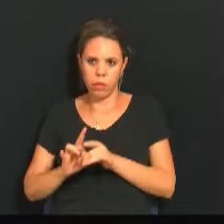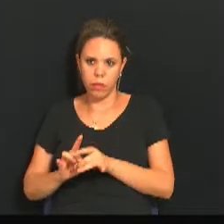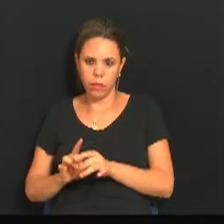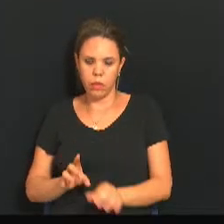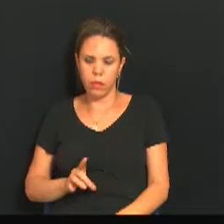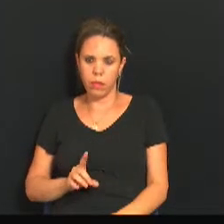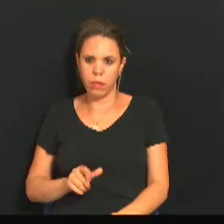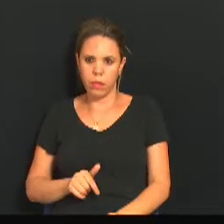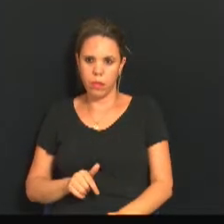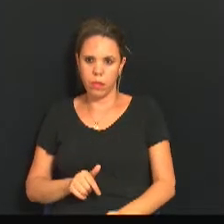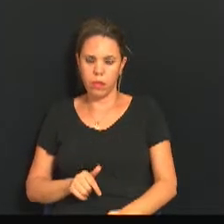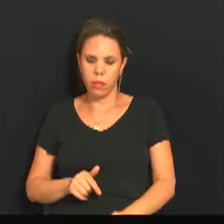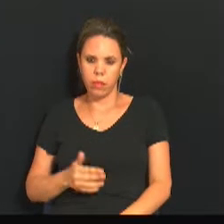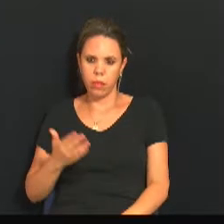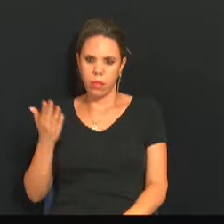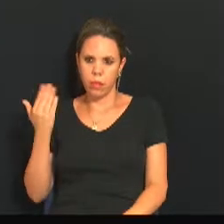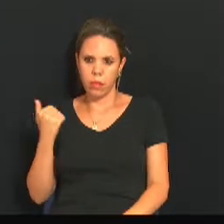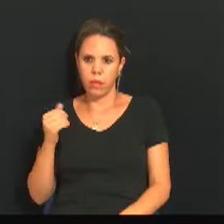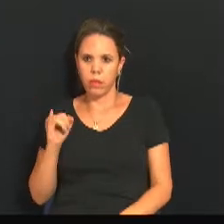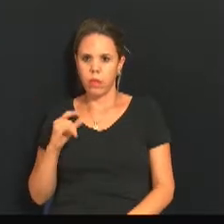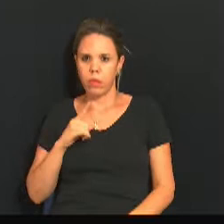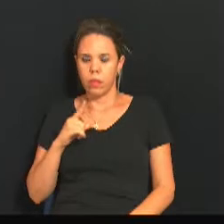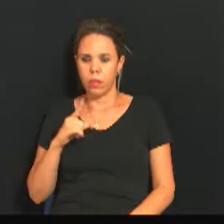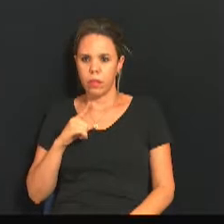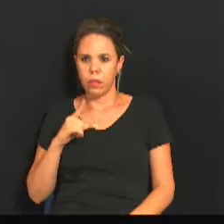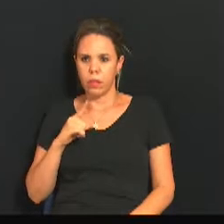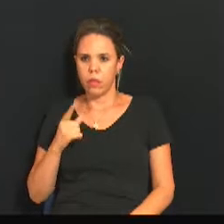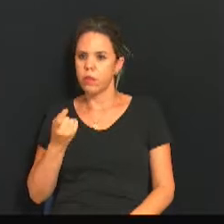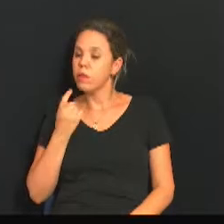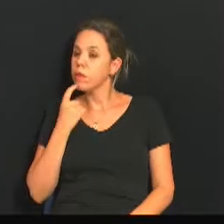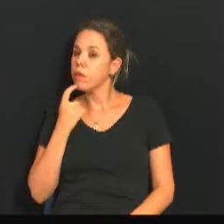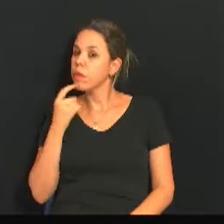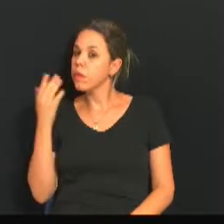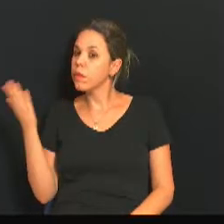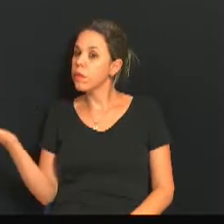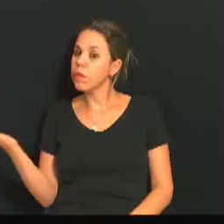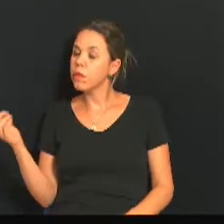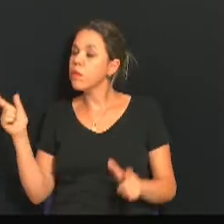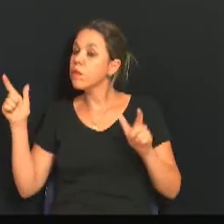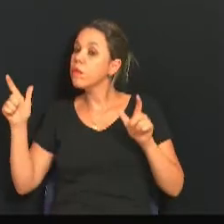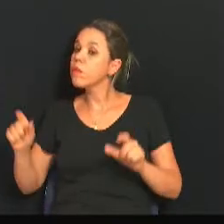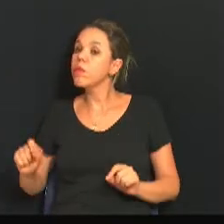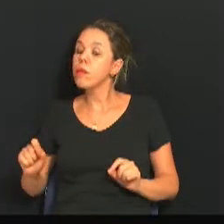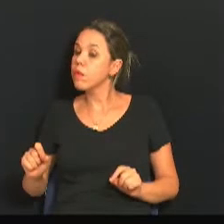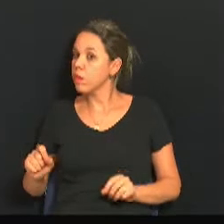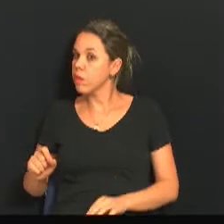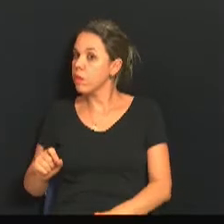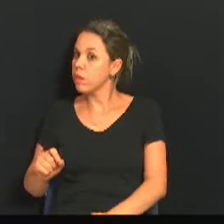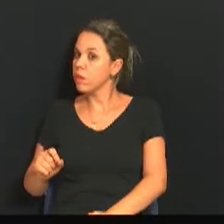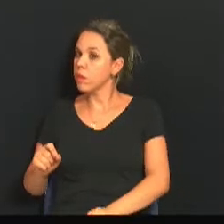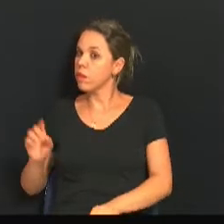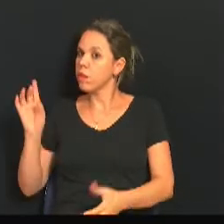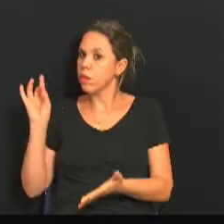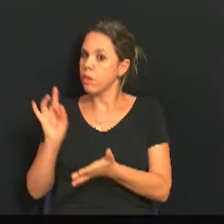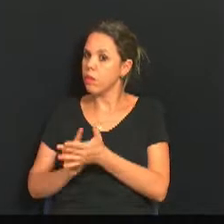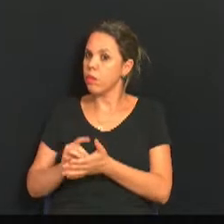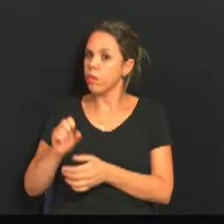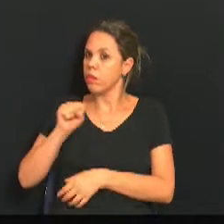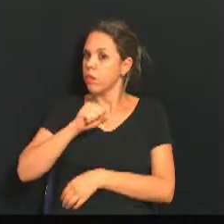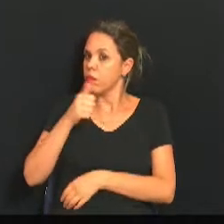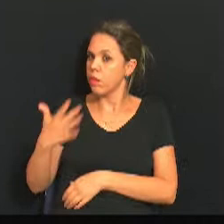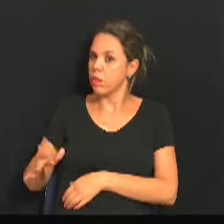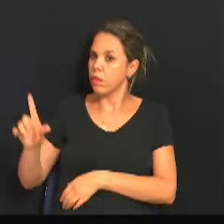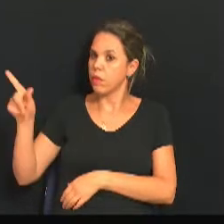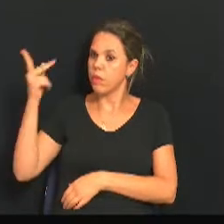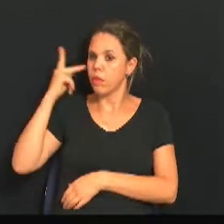posterior sabia se em administração em Campinas mas e quem ligação original M Santos depois